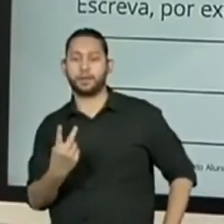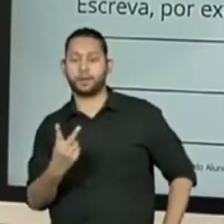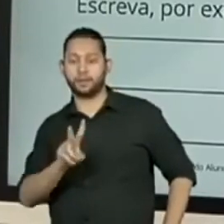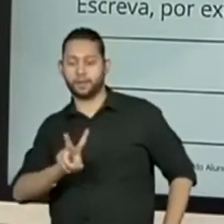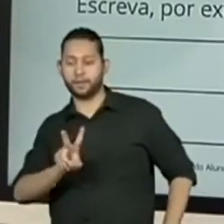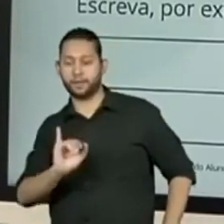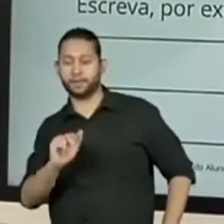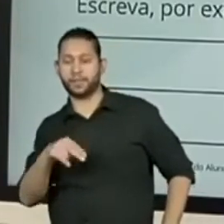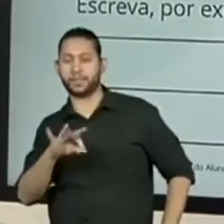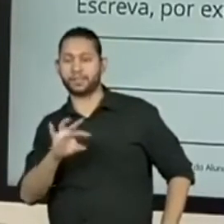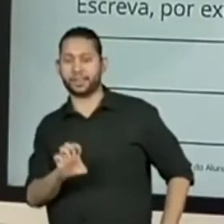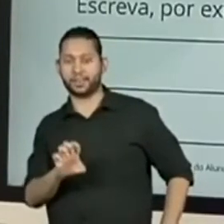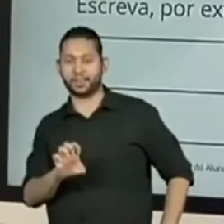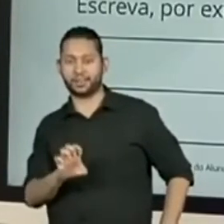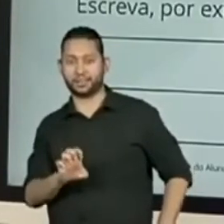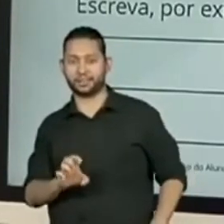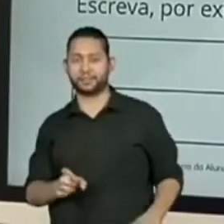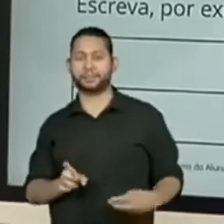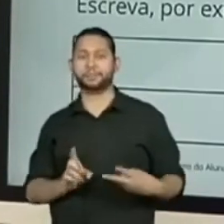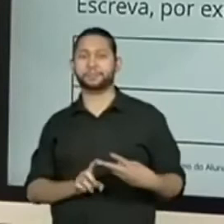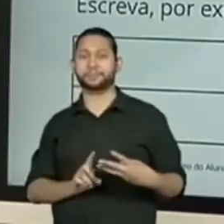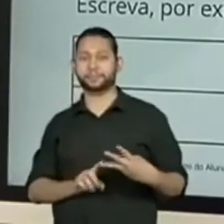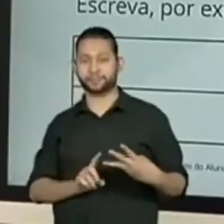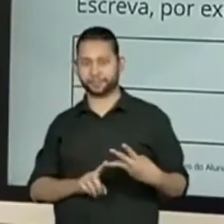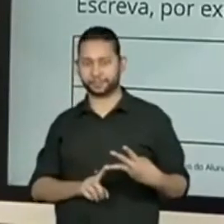Próximo número,